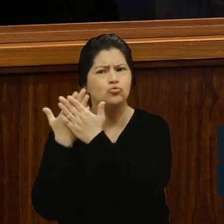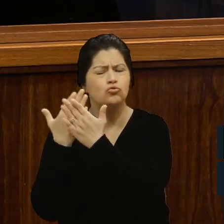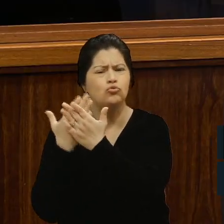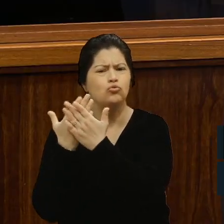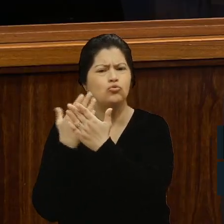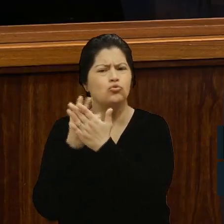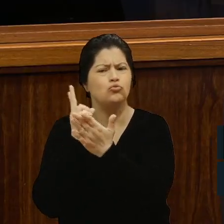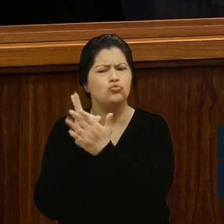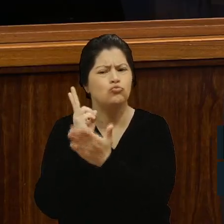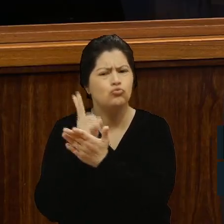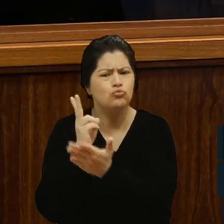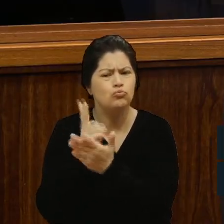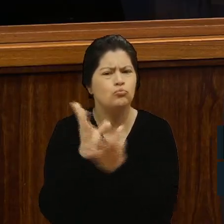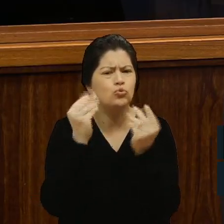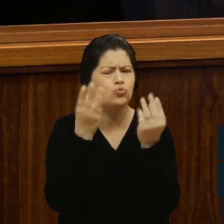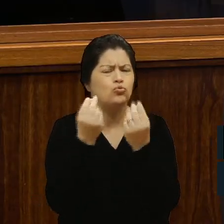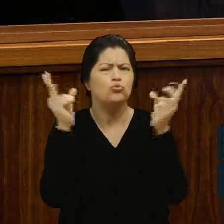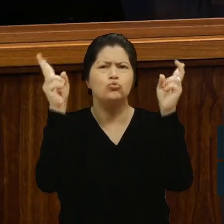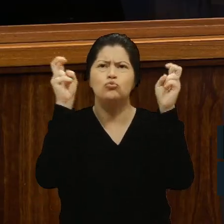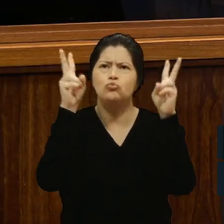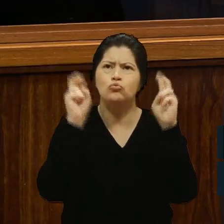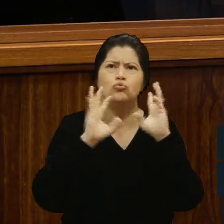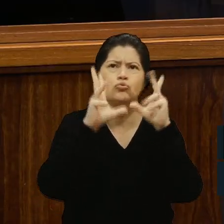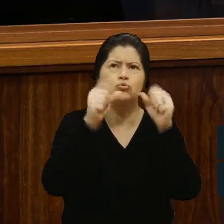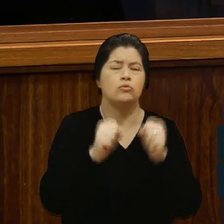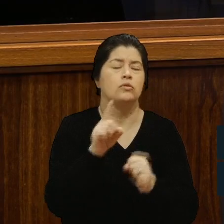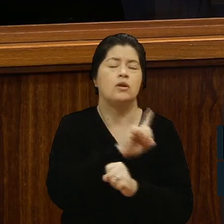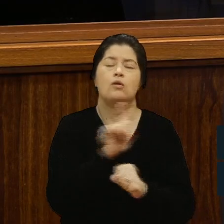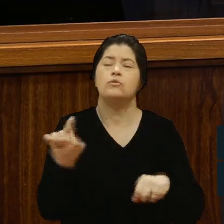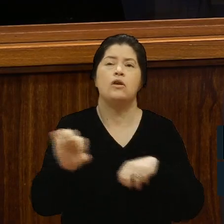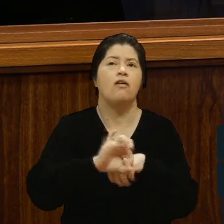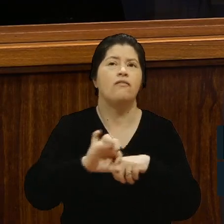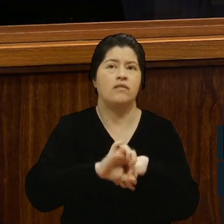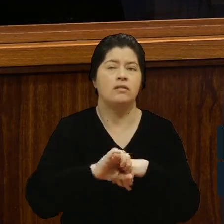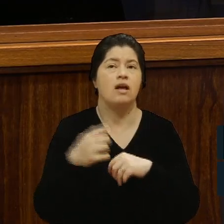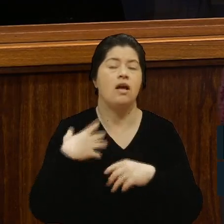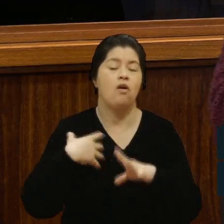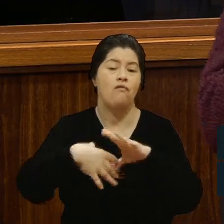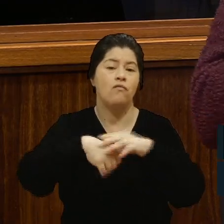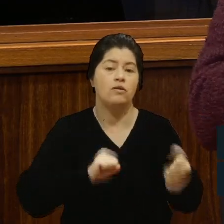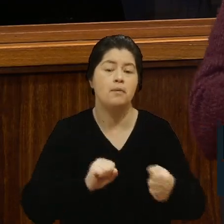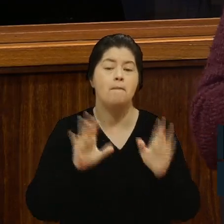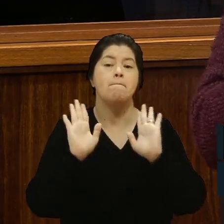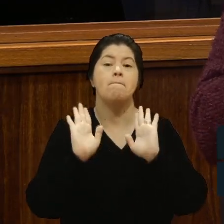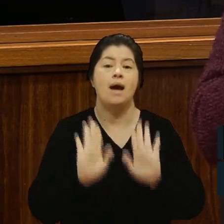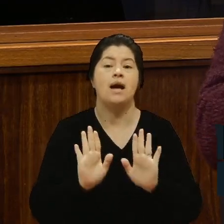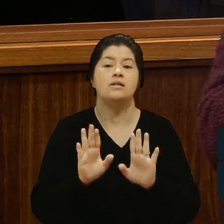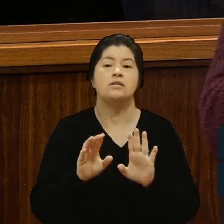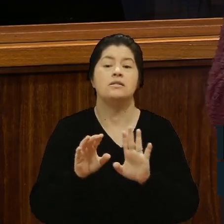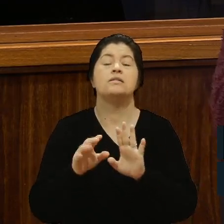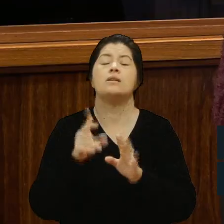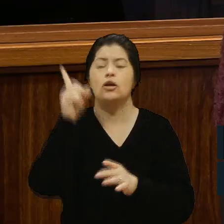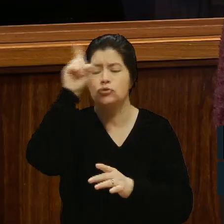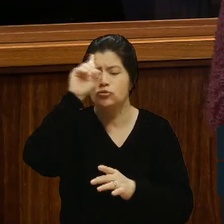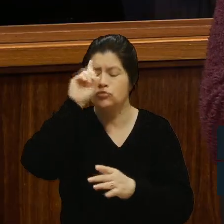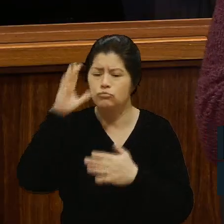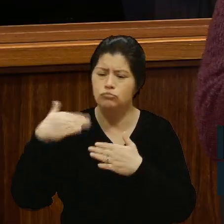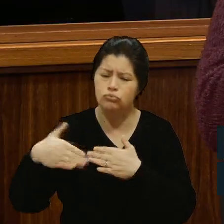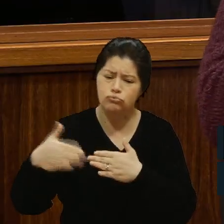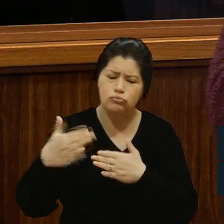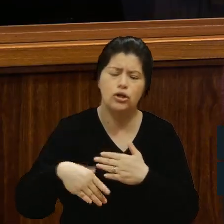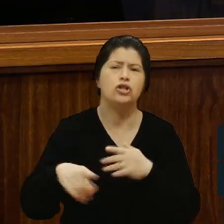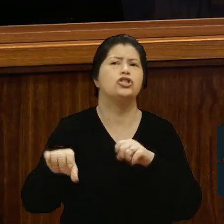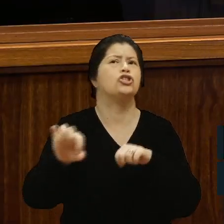os temas, não só direito, que é onde eu me formei, mas eu estudo cotidianamente